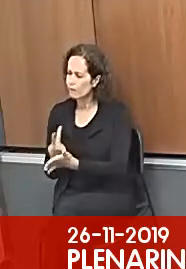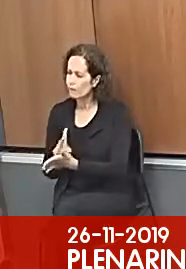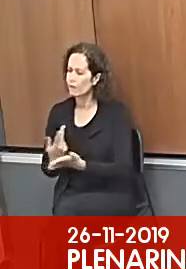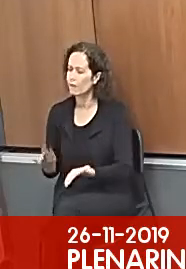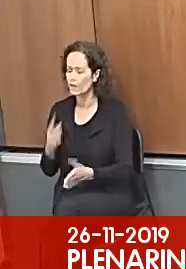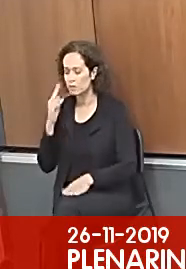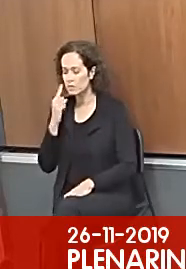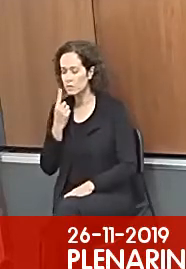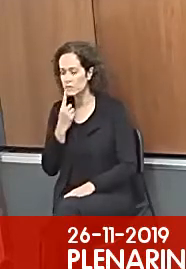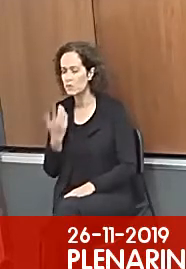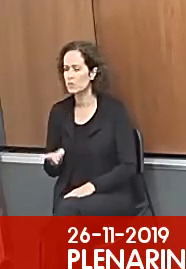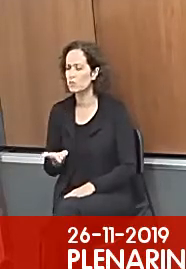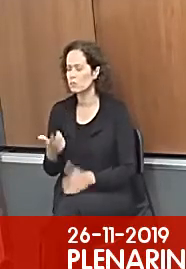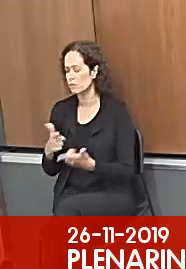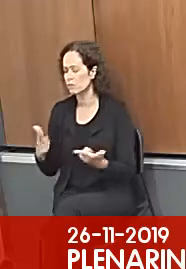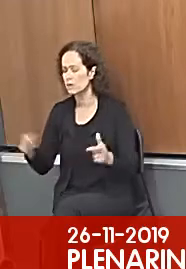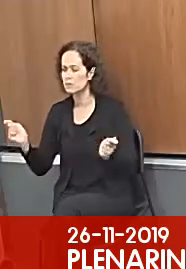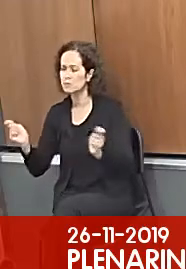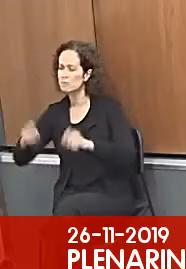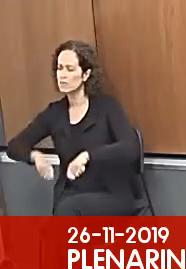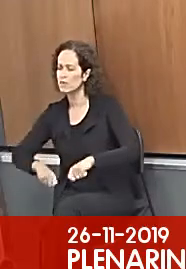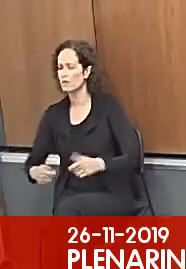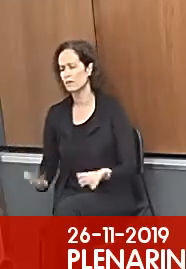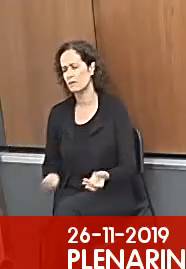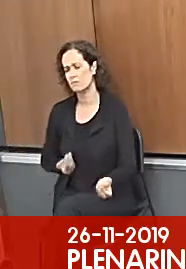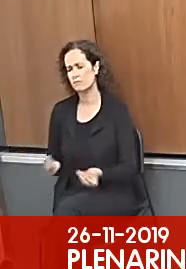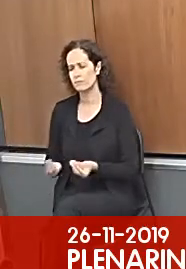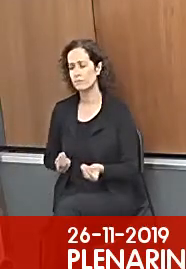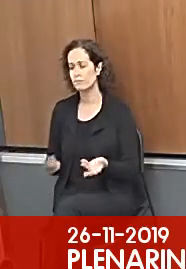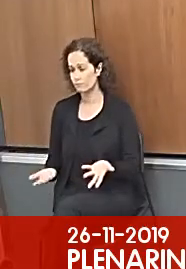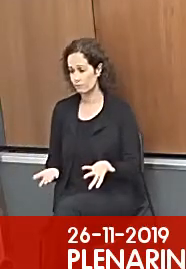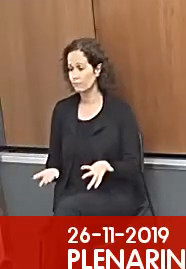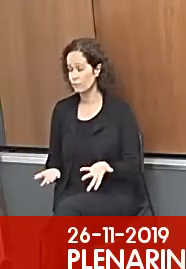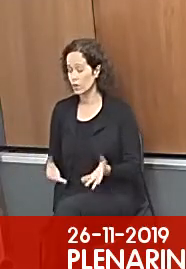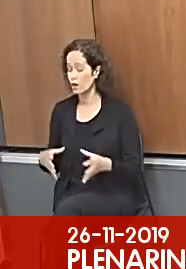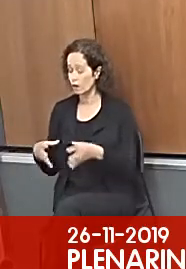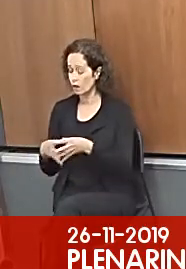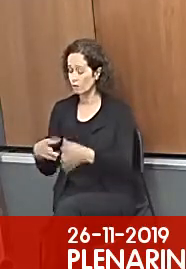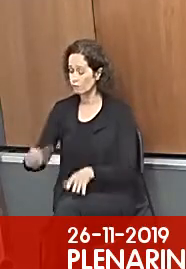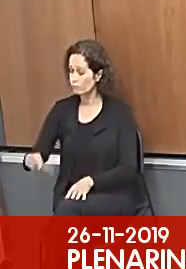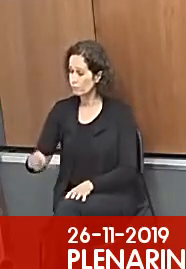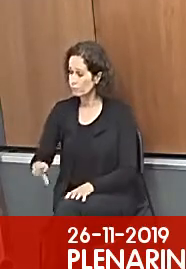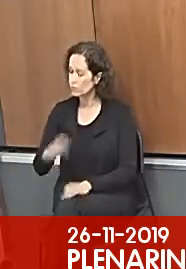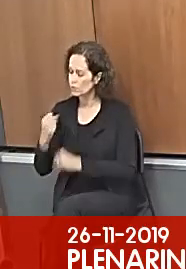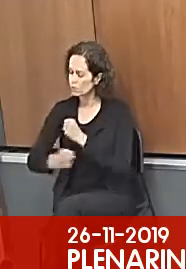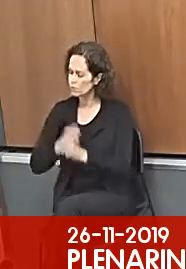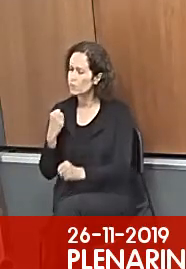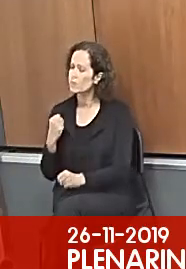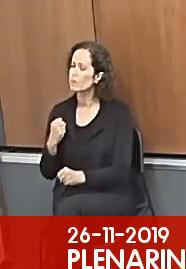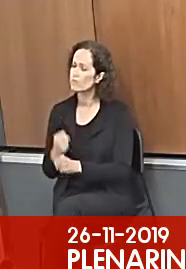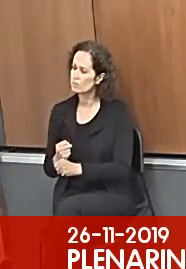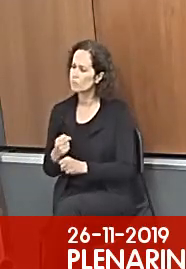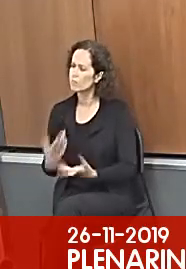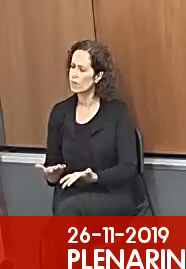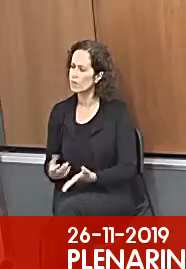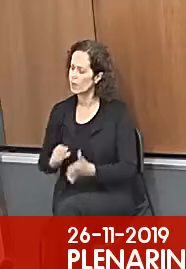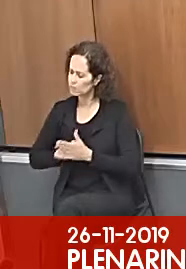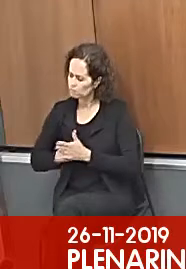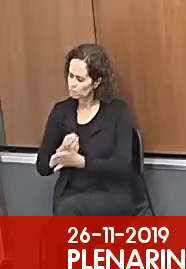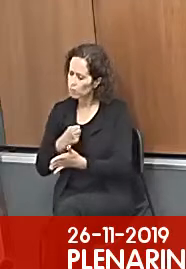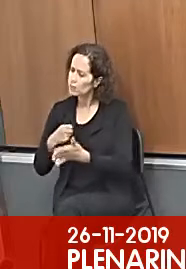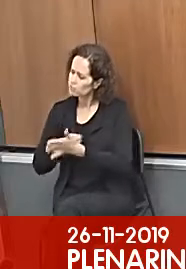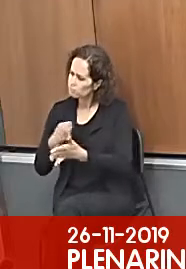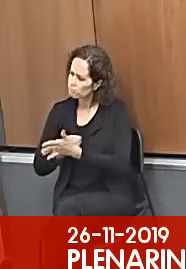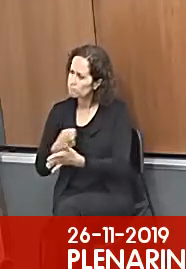não tem a competência suficiente para estar naquele posto. Então, essa comissão, no próximo ano, vai desmistificar isso e vai trabalhar,